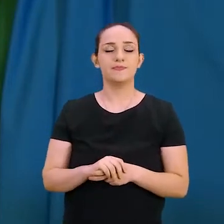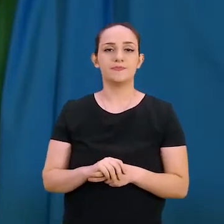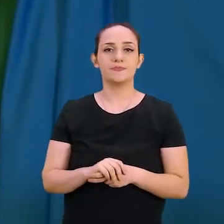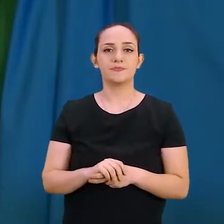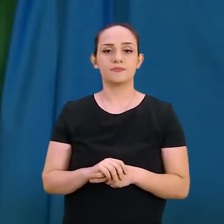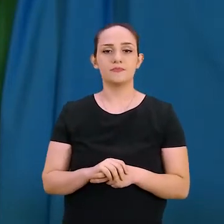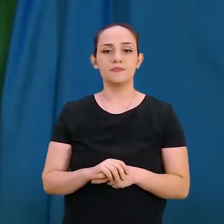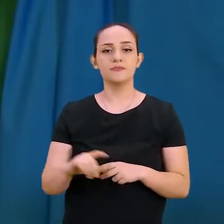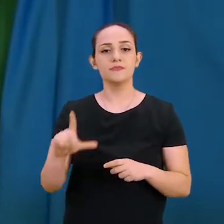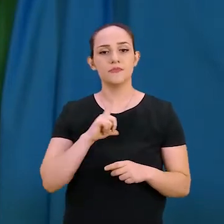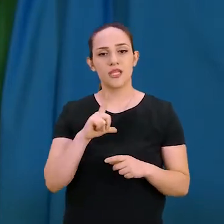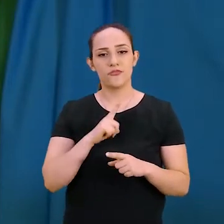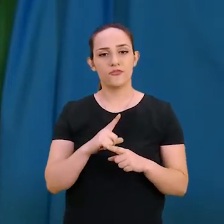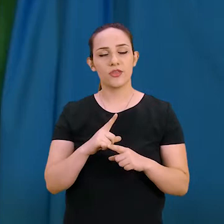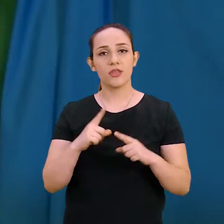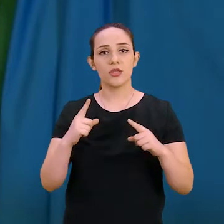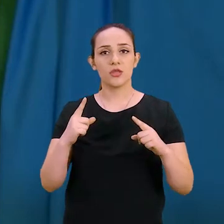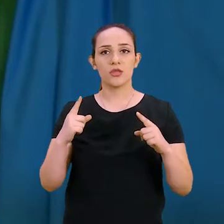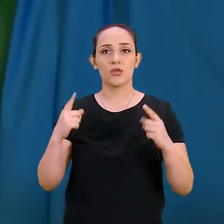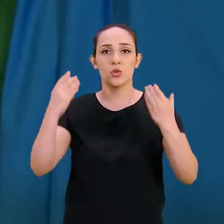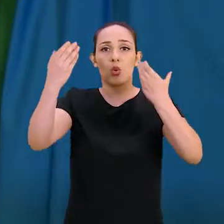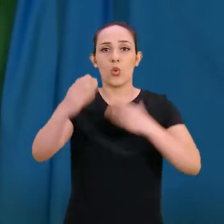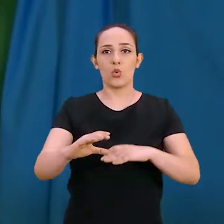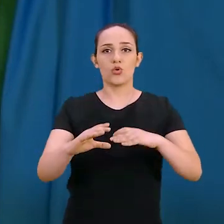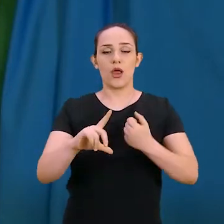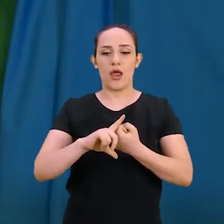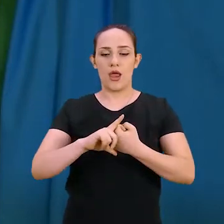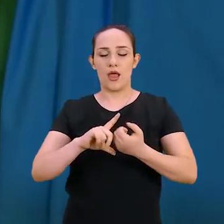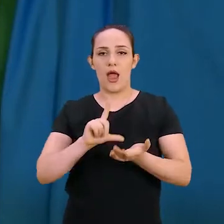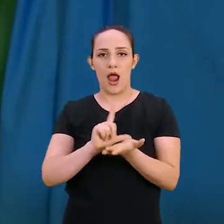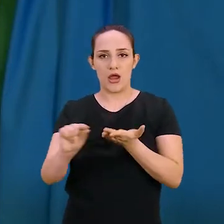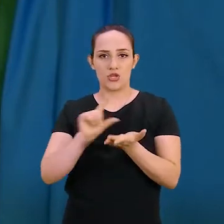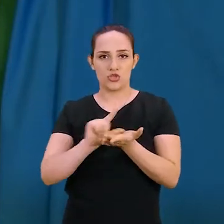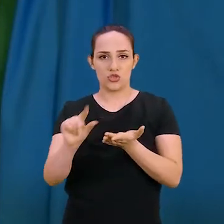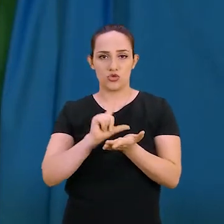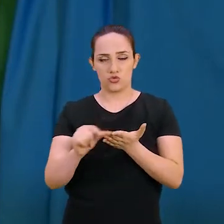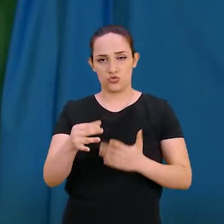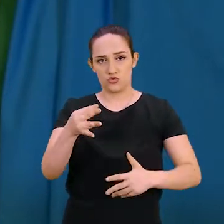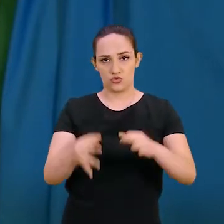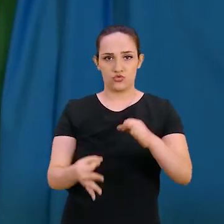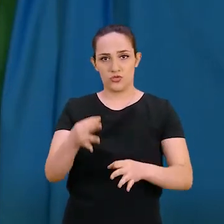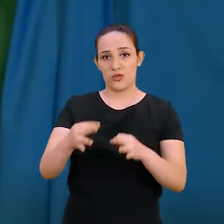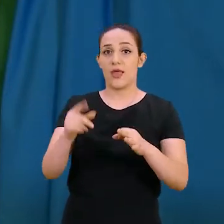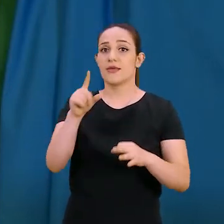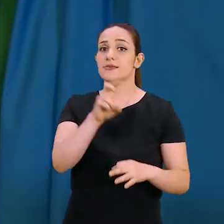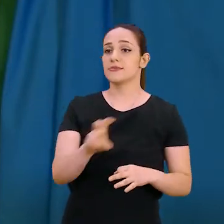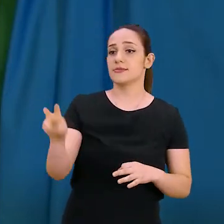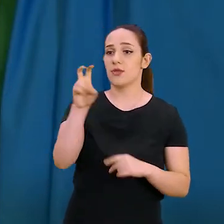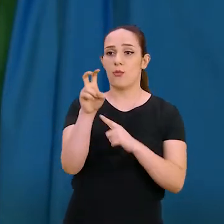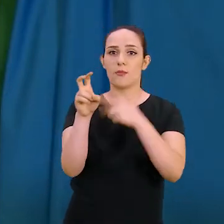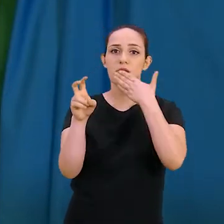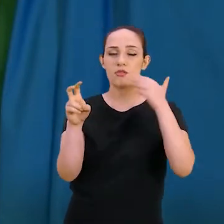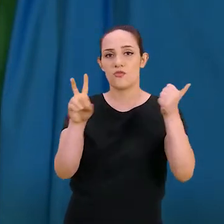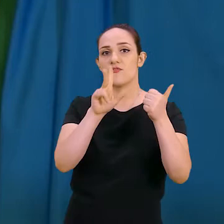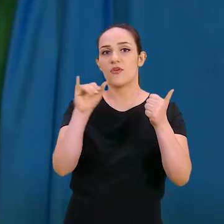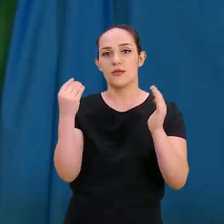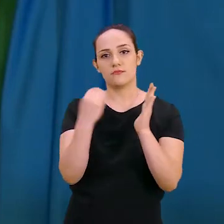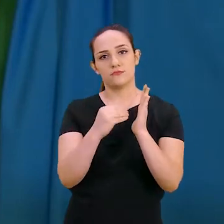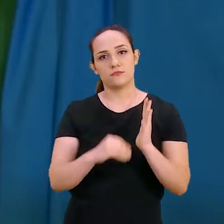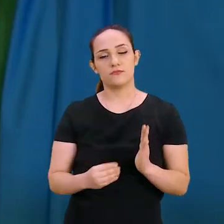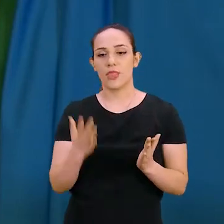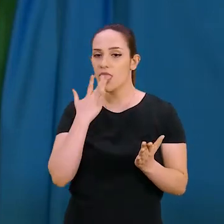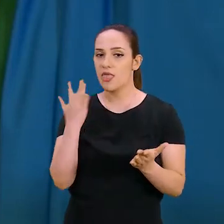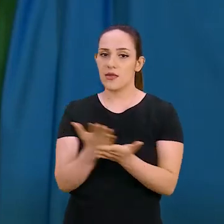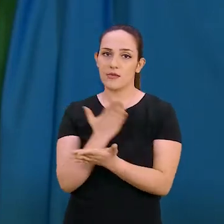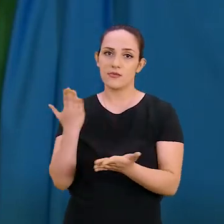concurso de artigo jurídico, onde os 5 melhores serão publicados na revista. Então, teve um